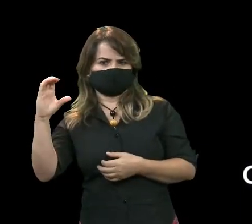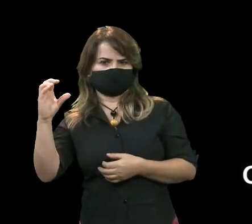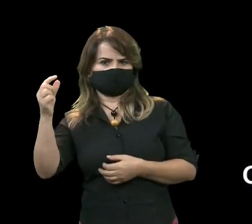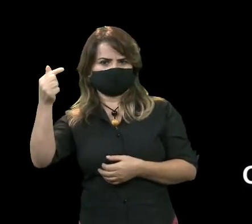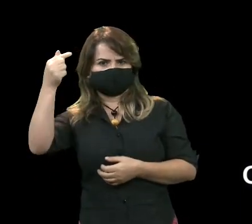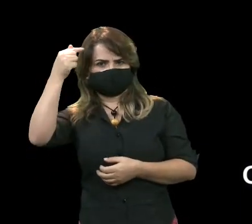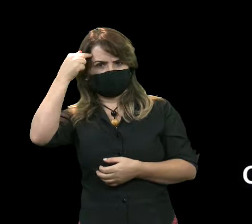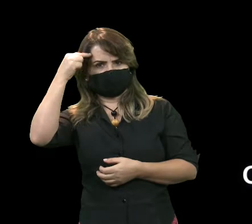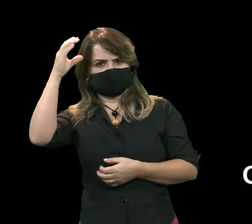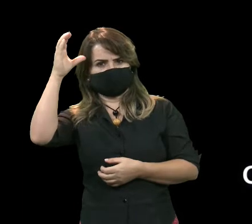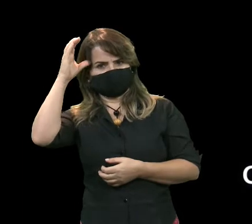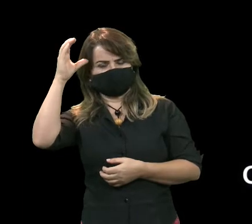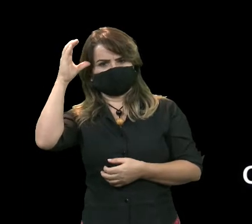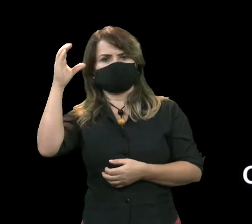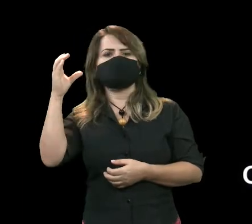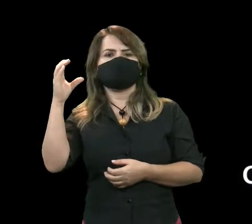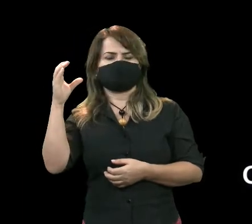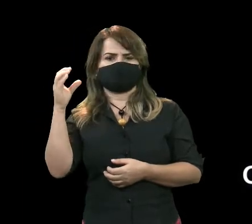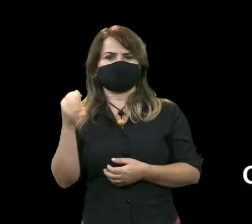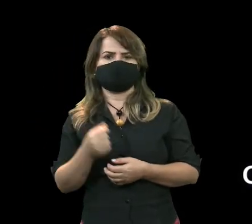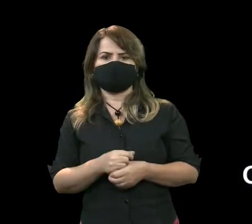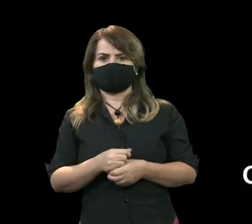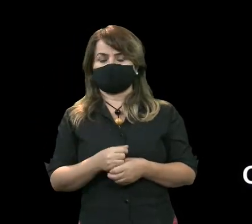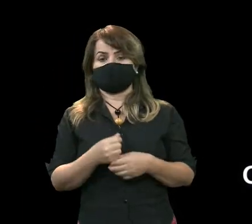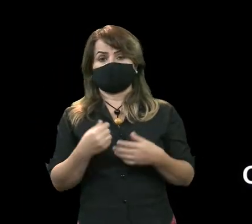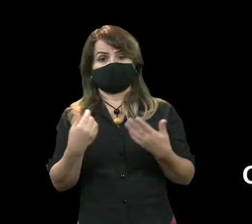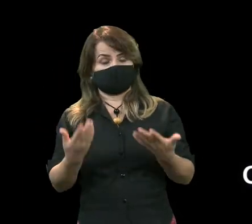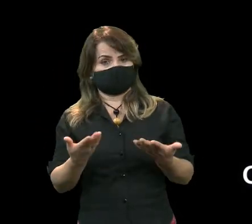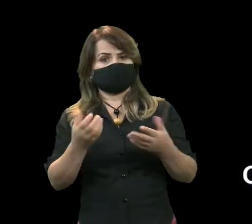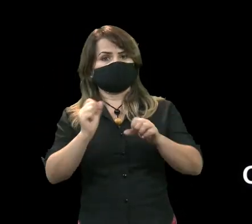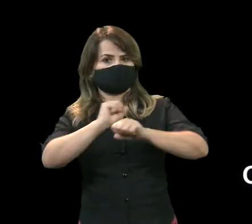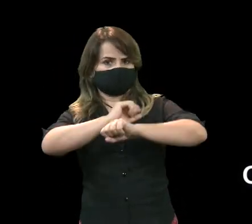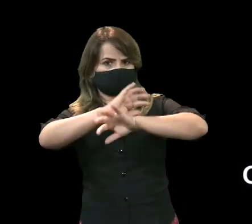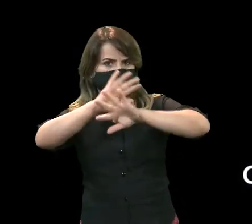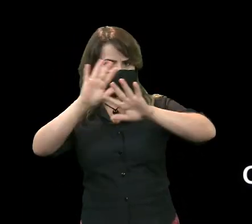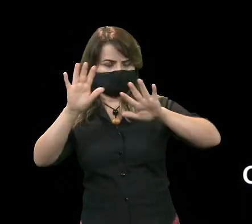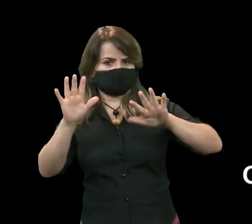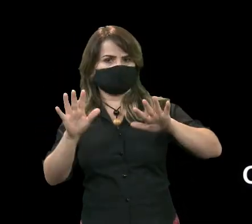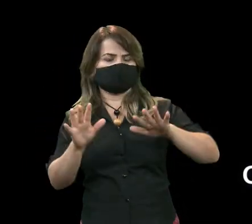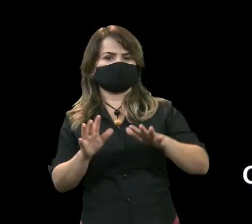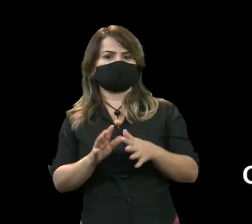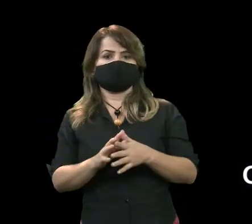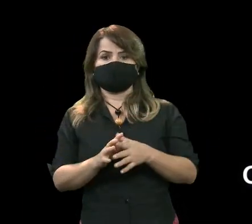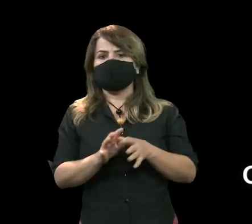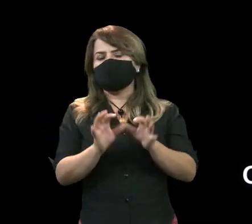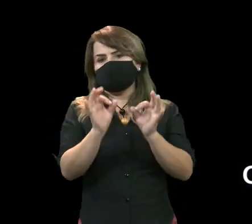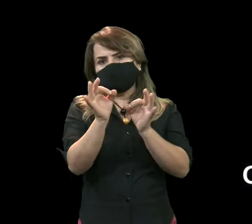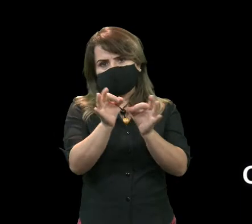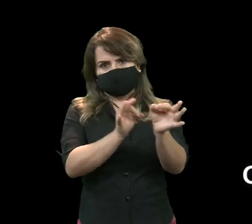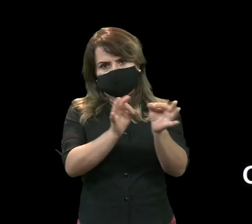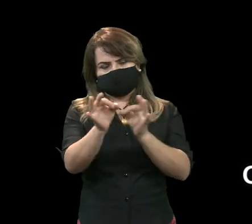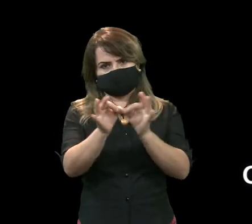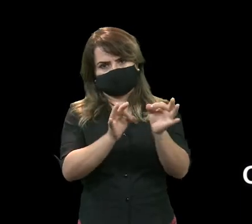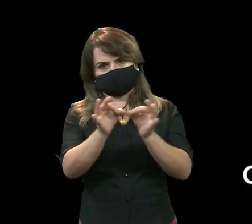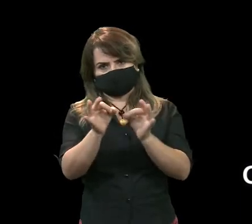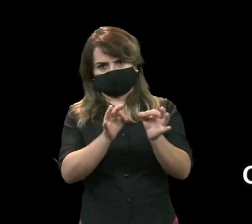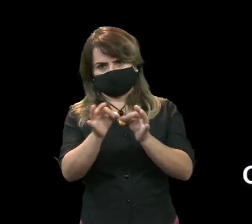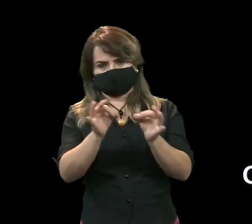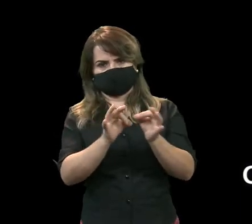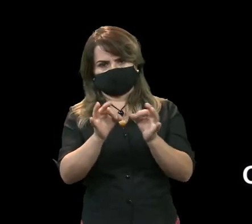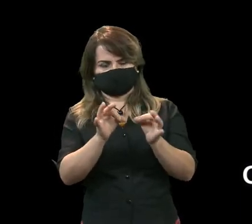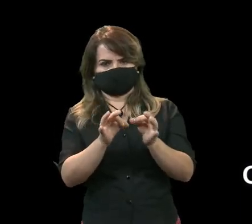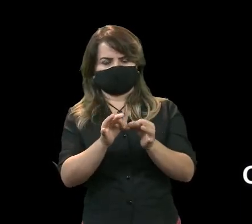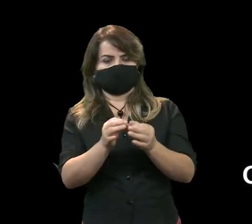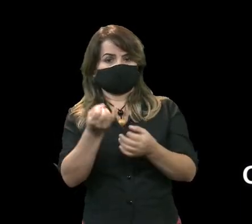concentração. Absolutamente clara. Esse projeto, jamais, se houvesse